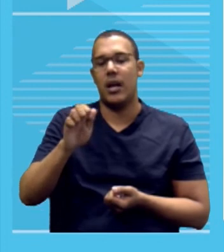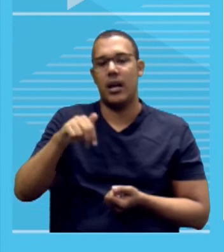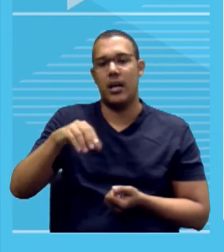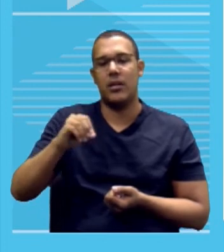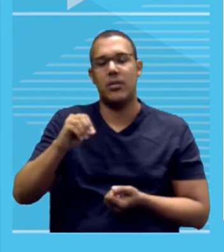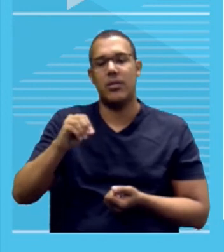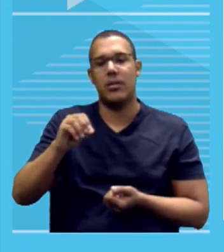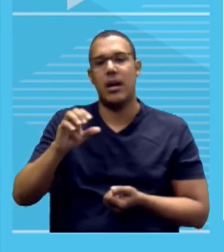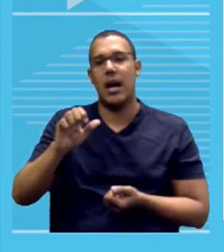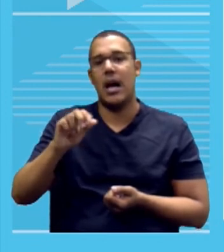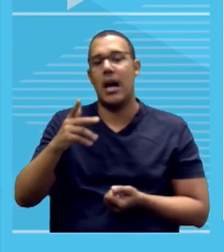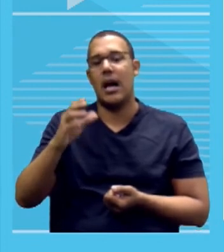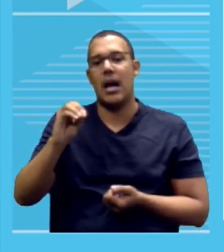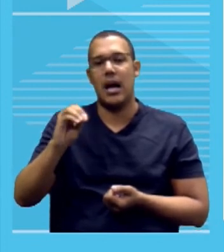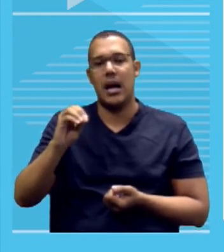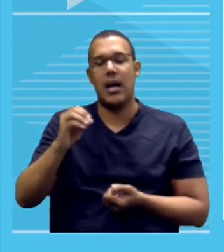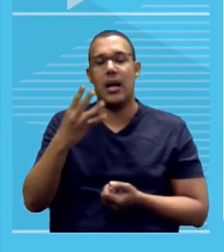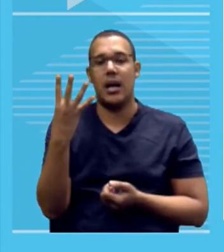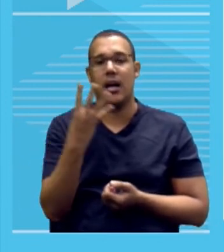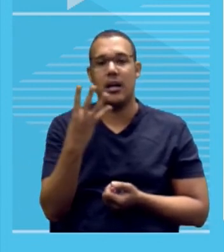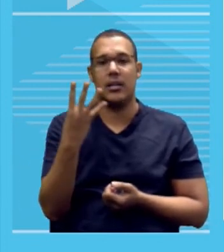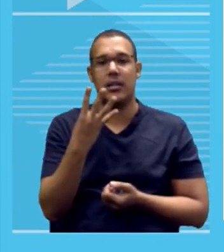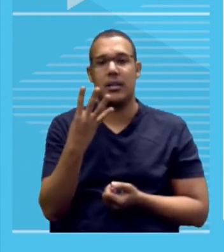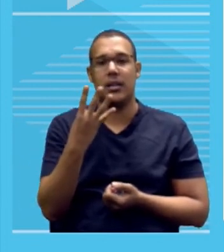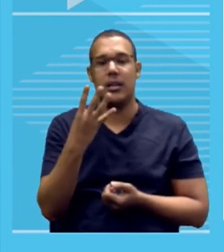por aí vai número quatro